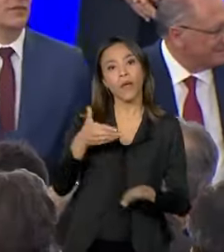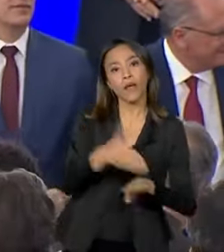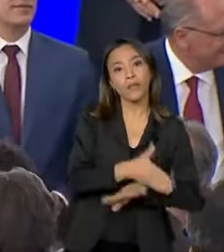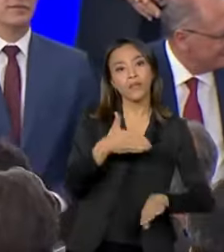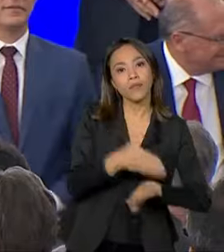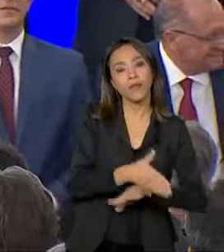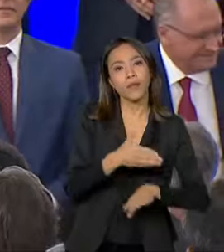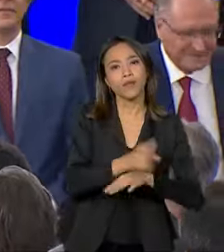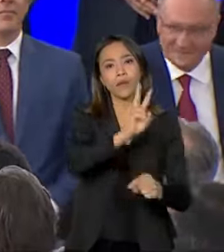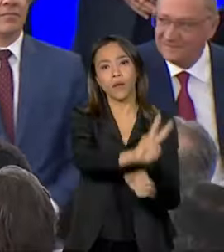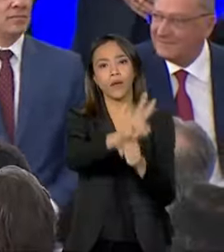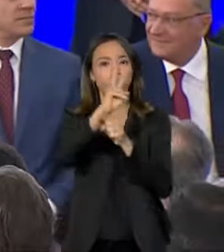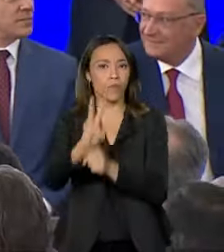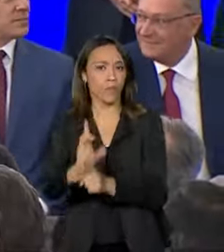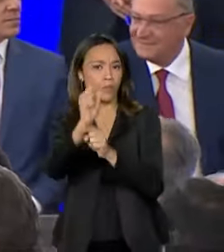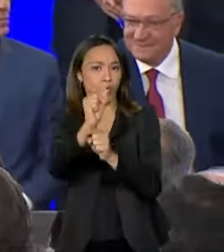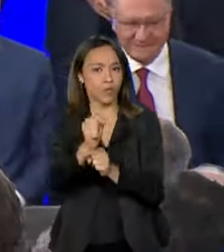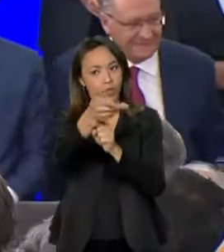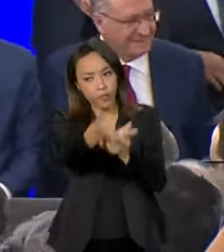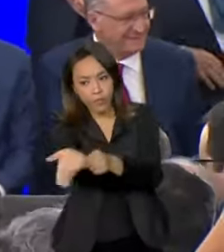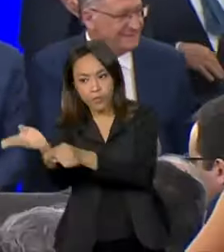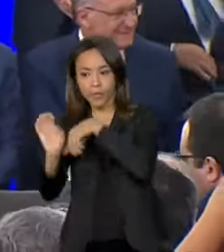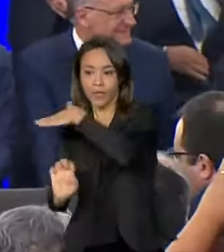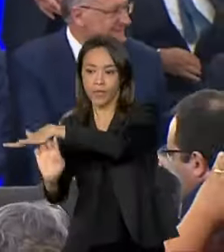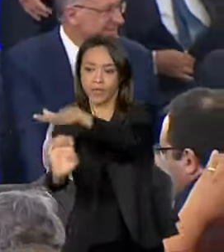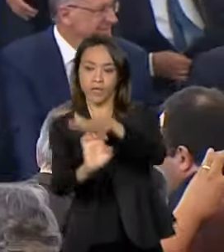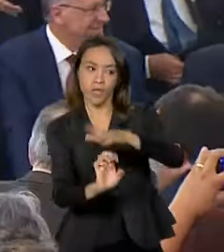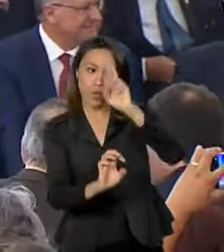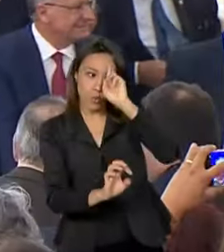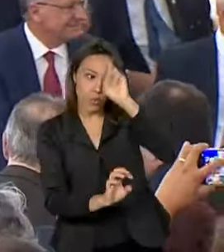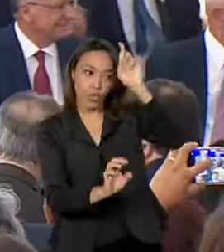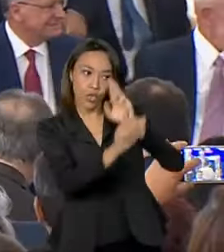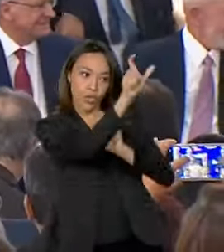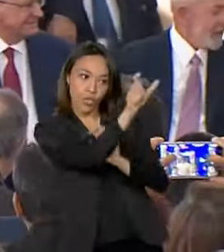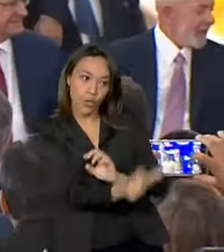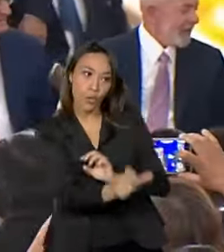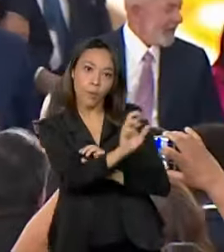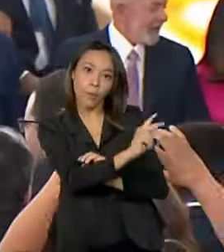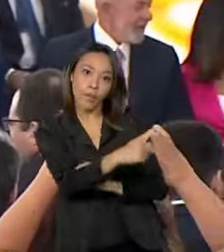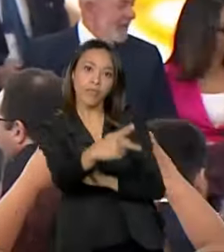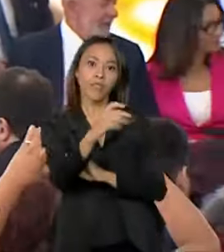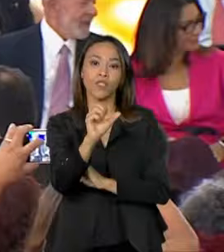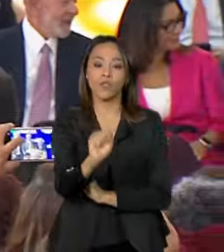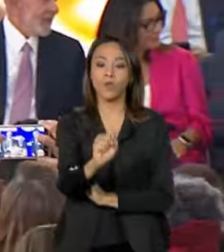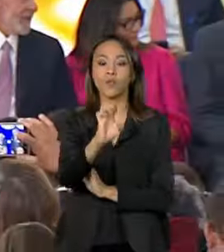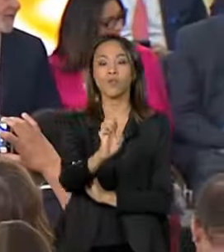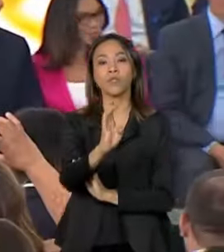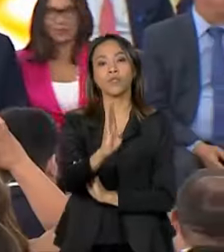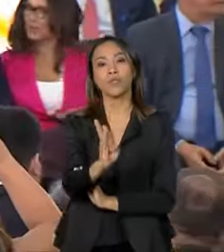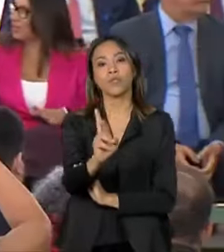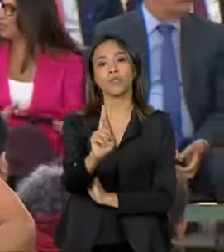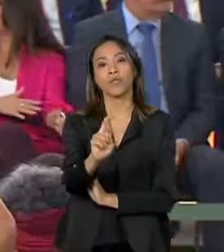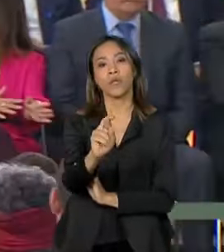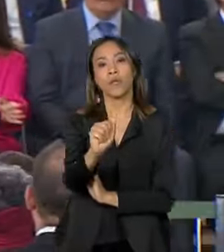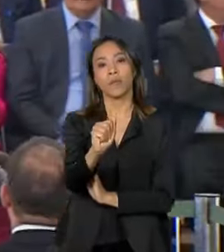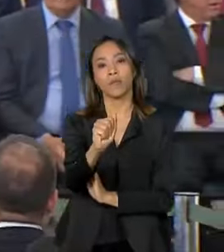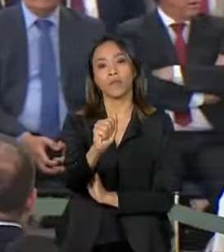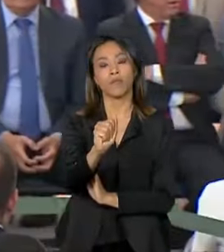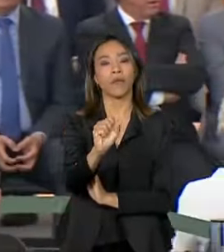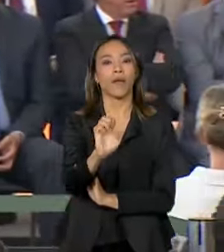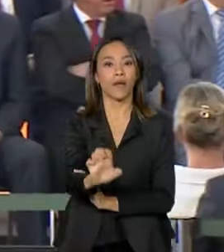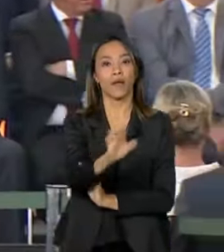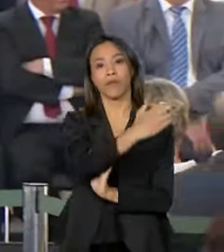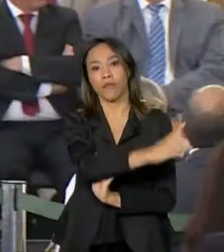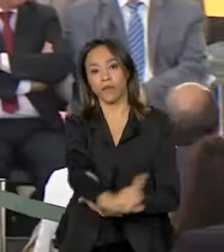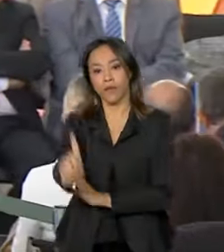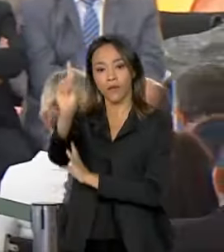para os pequenos negócios, o diretor-presidente do Sebrae, Décio Lima, fará uso da palavra.